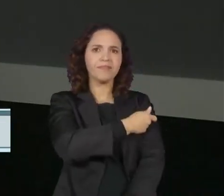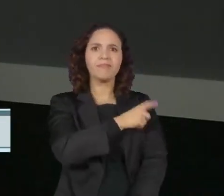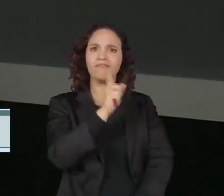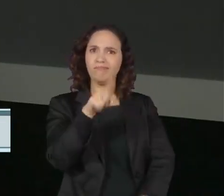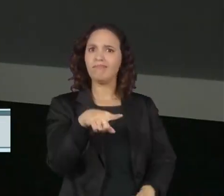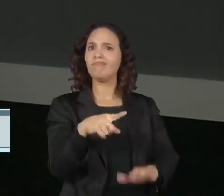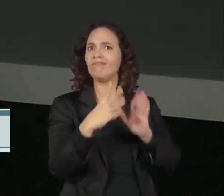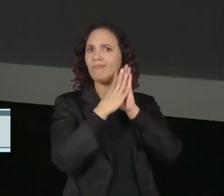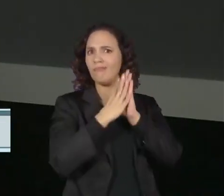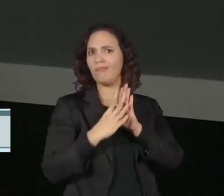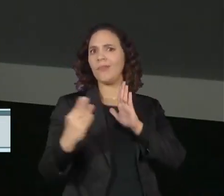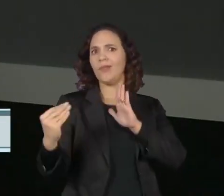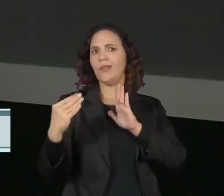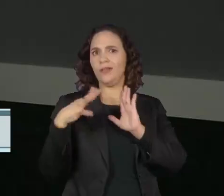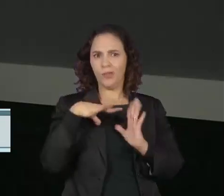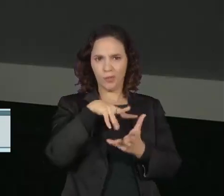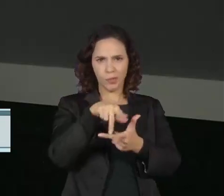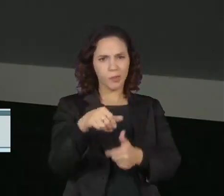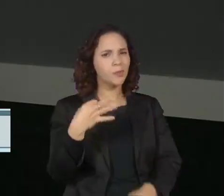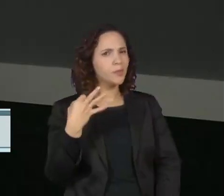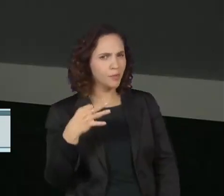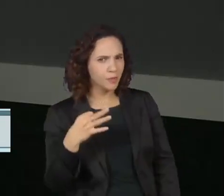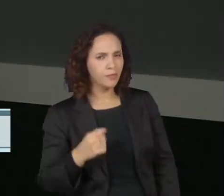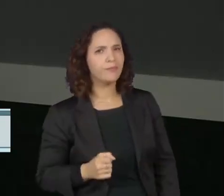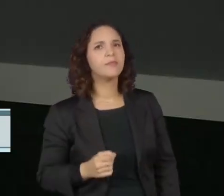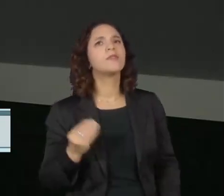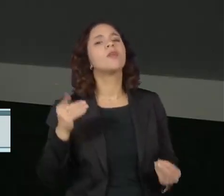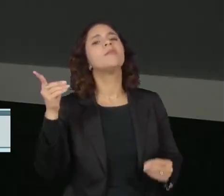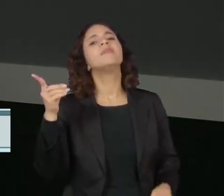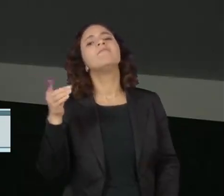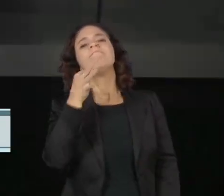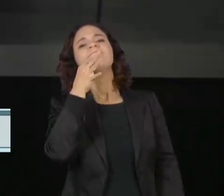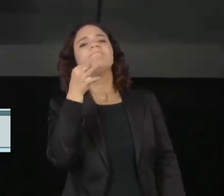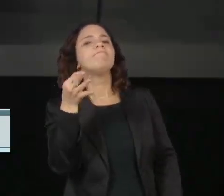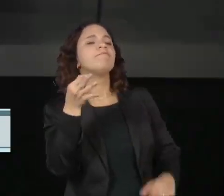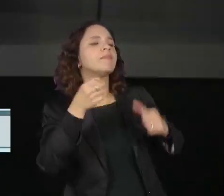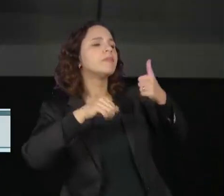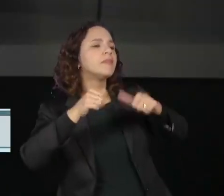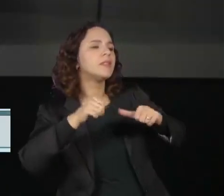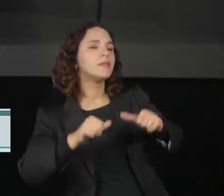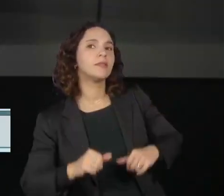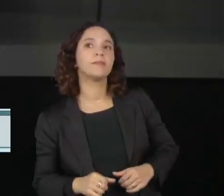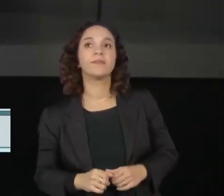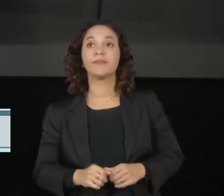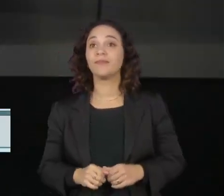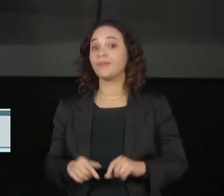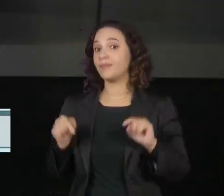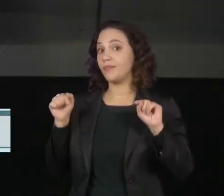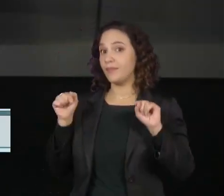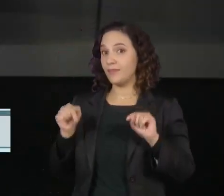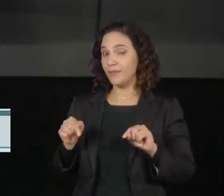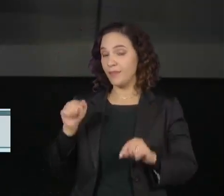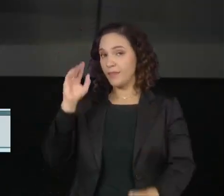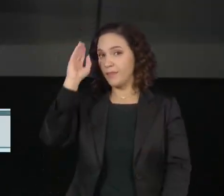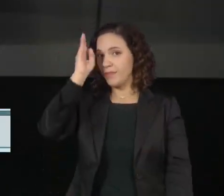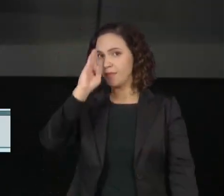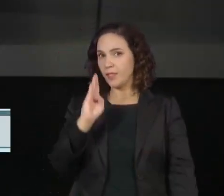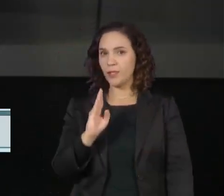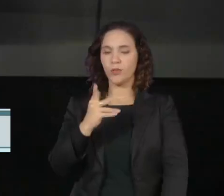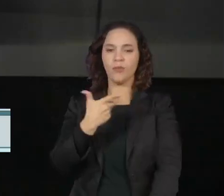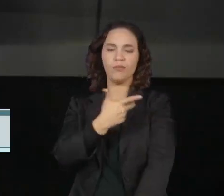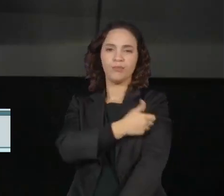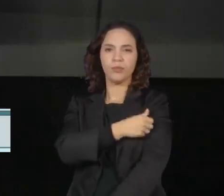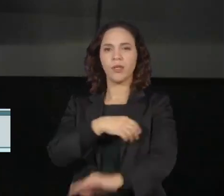exemplo para boa parte do mundo, né? Como é a avaliação que você faz disso? O nosso sistema de imunização, o nosso